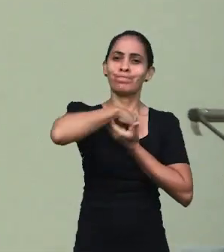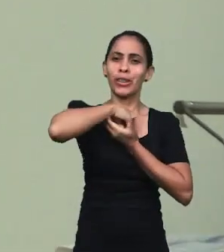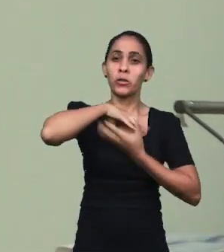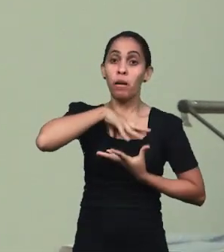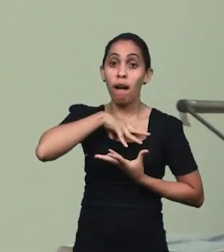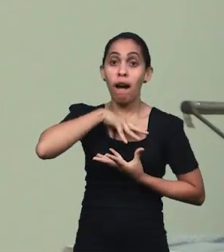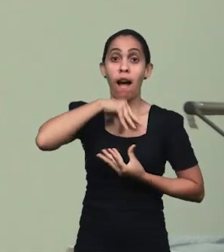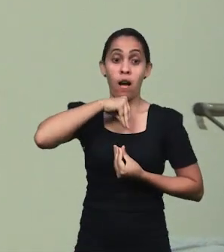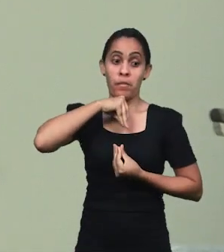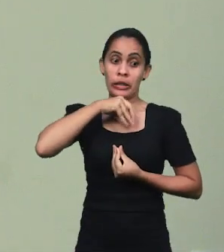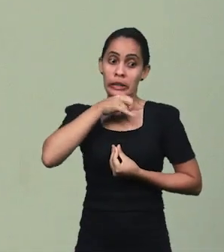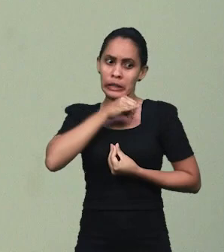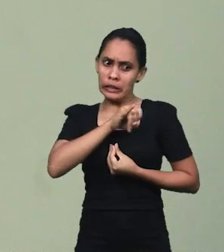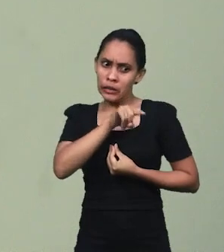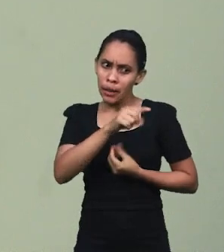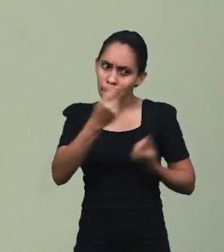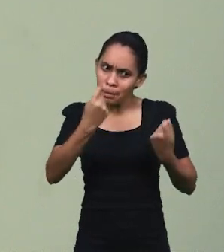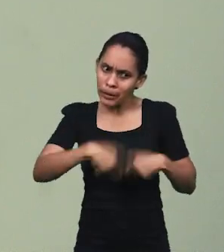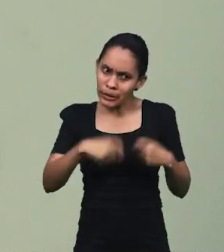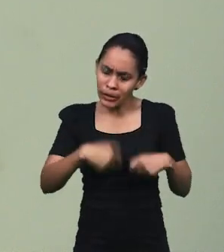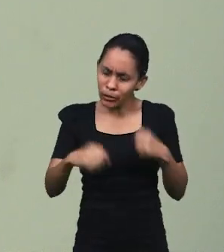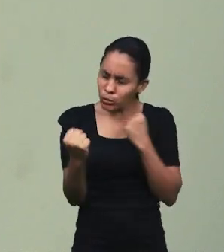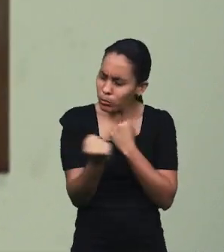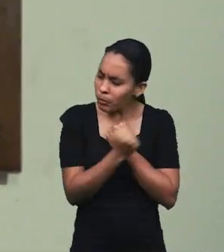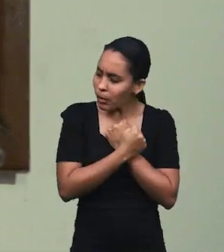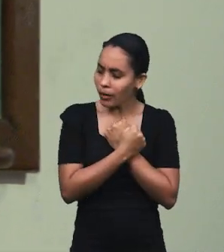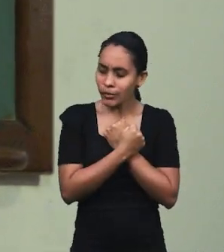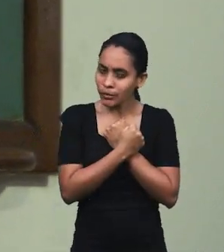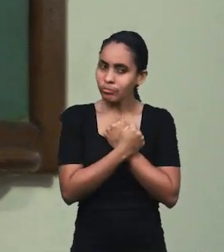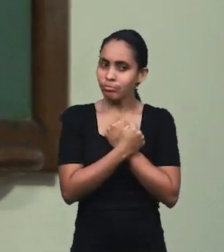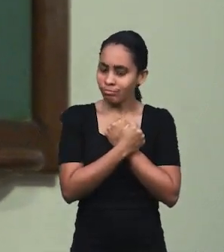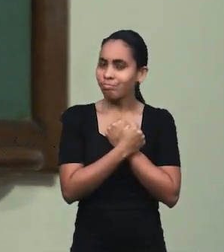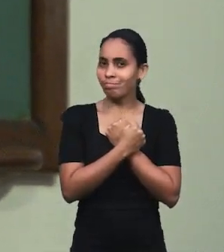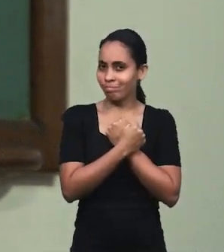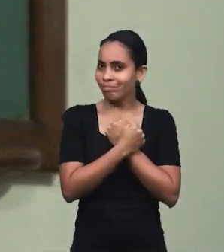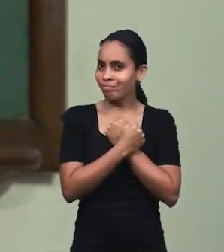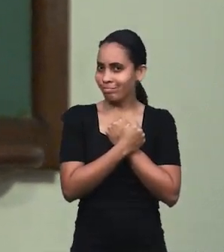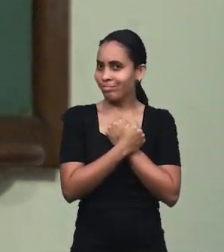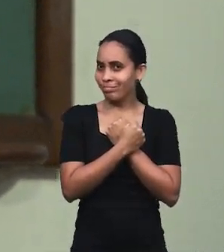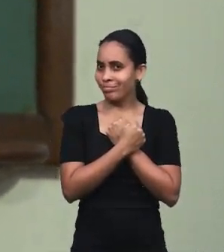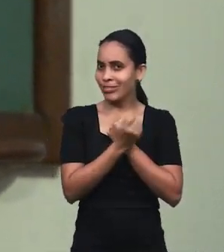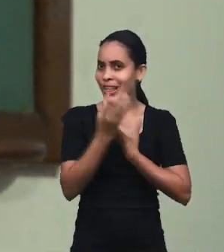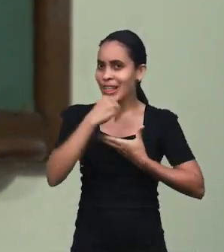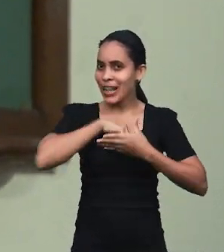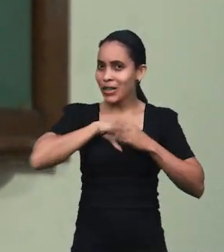alma. E no dia em que vocês precisarem de um abraço assim,